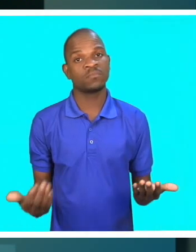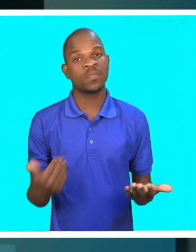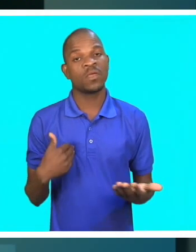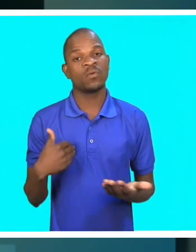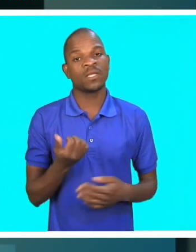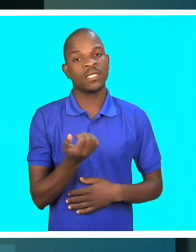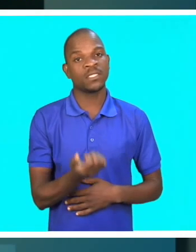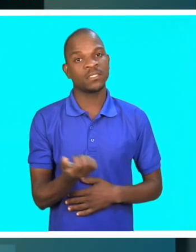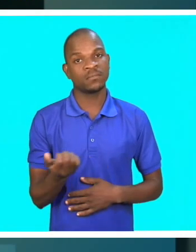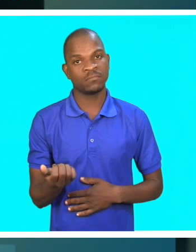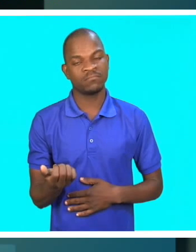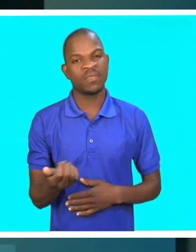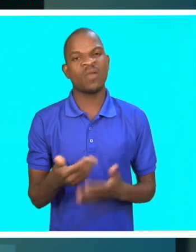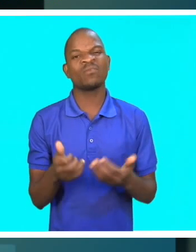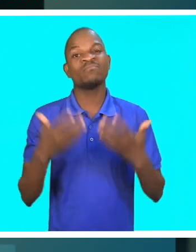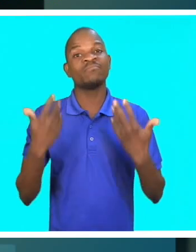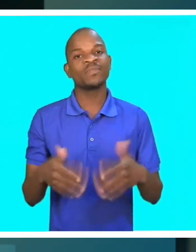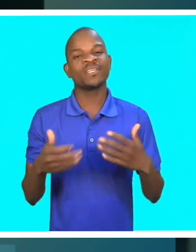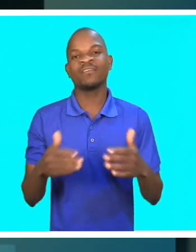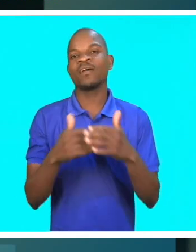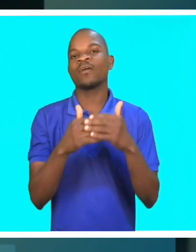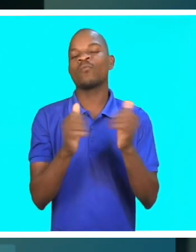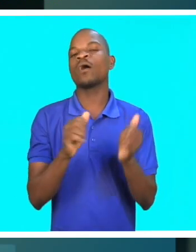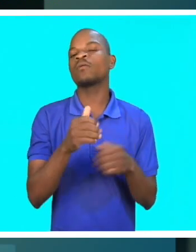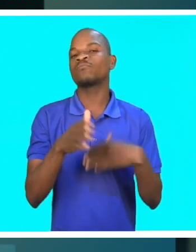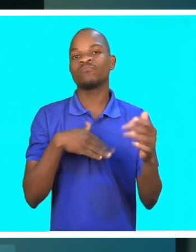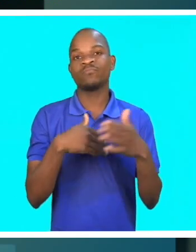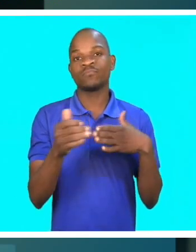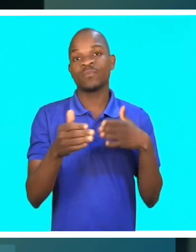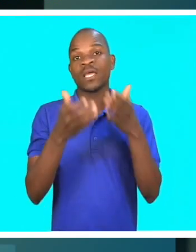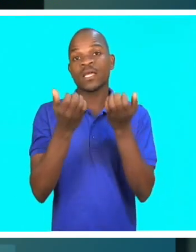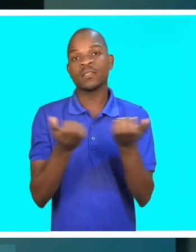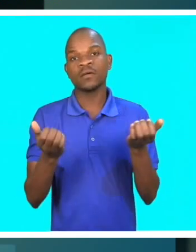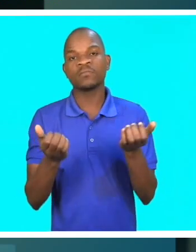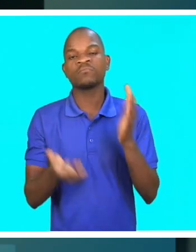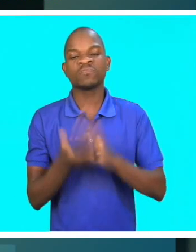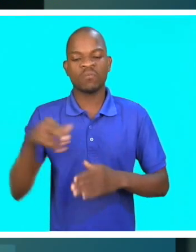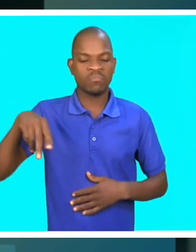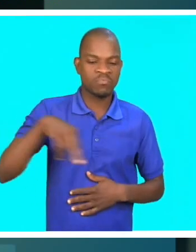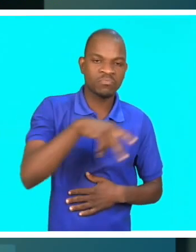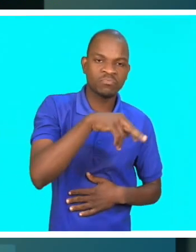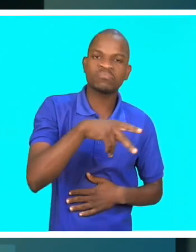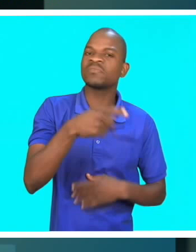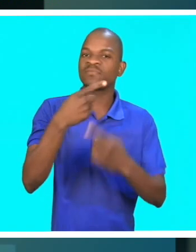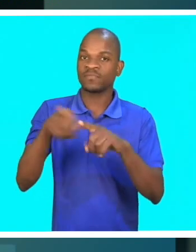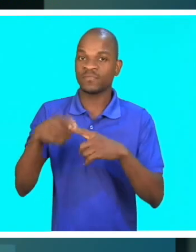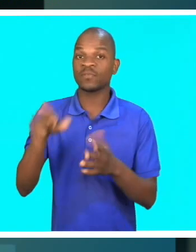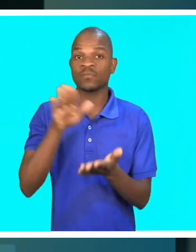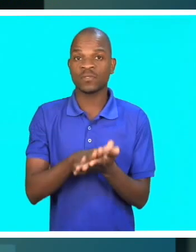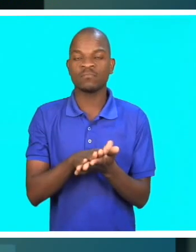Eu era uma criança naturalmente que brincava como qualquer outra criança, corria de um lado para o outro e